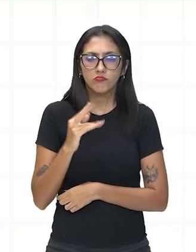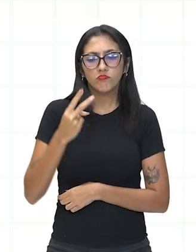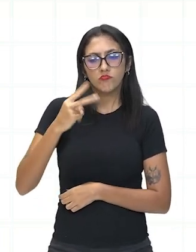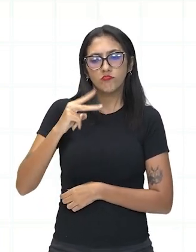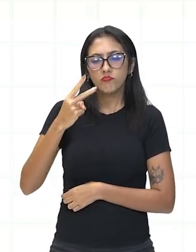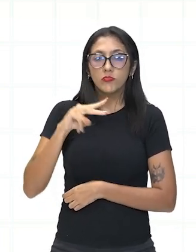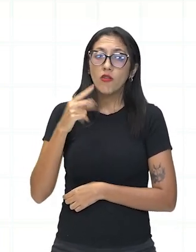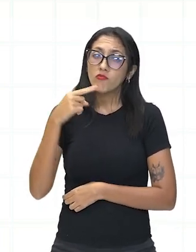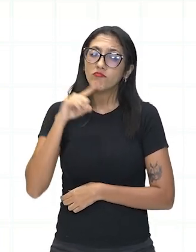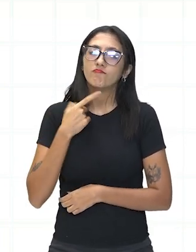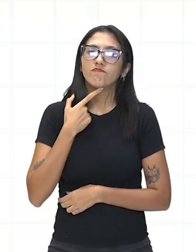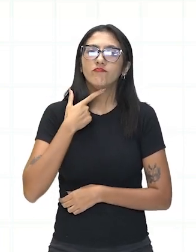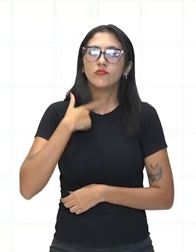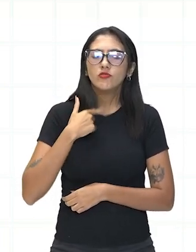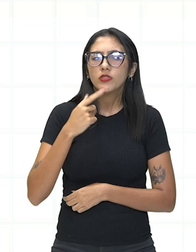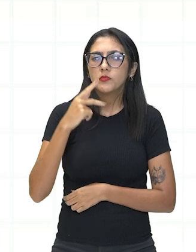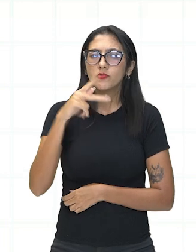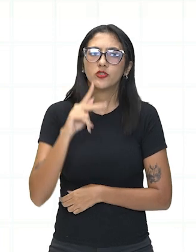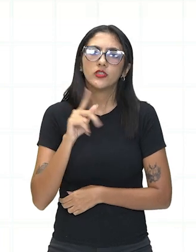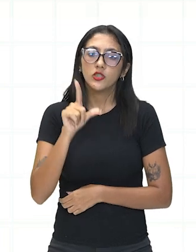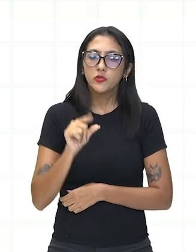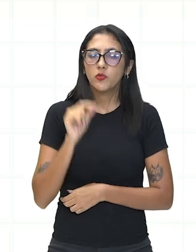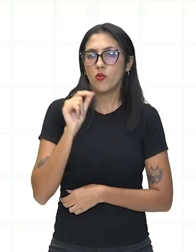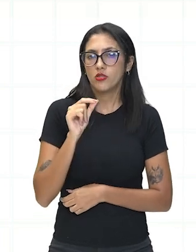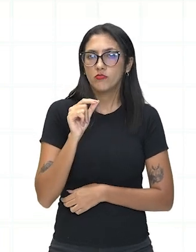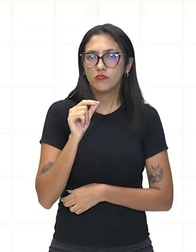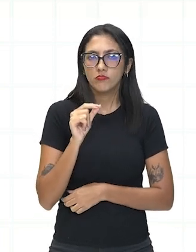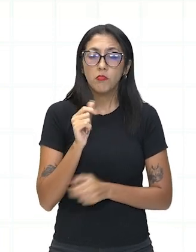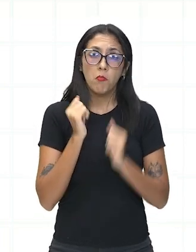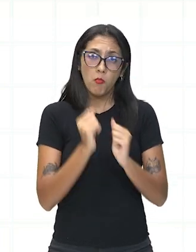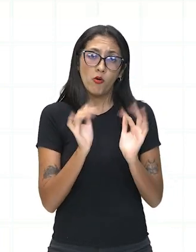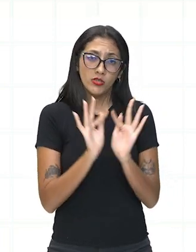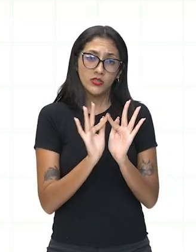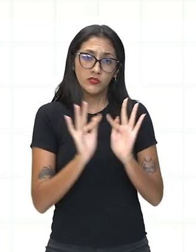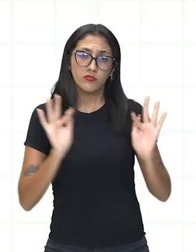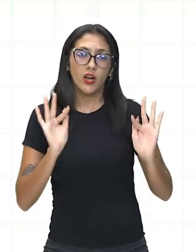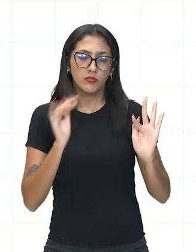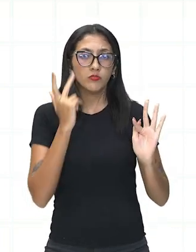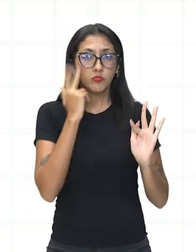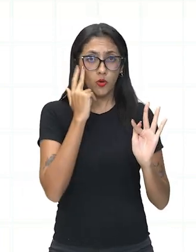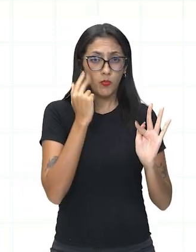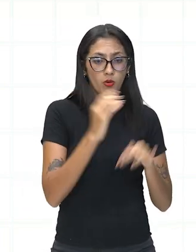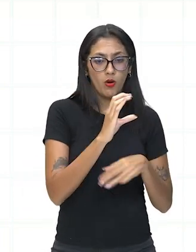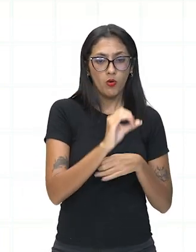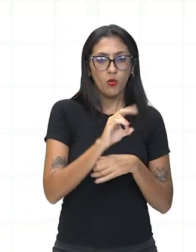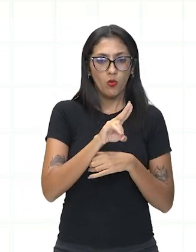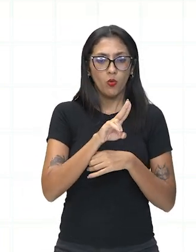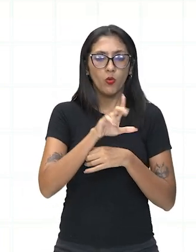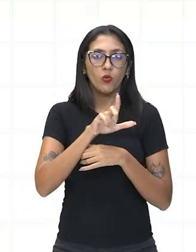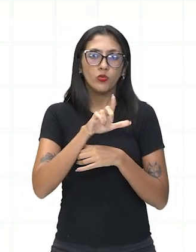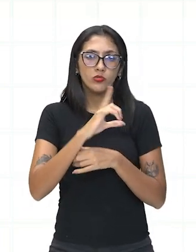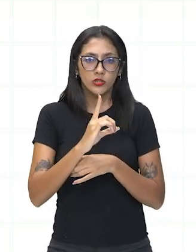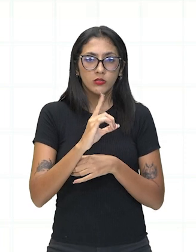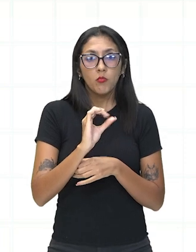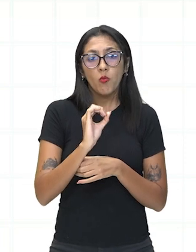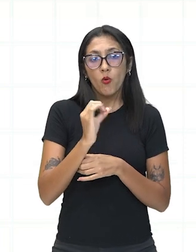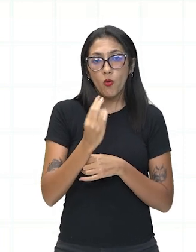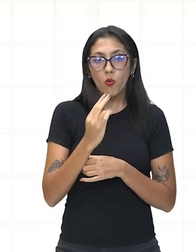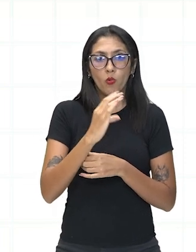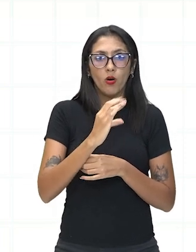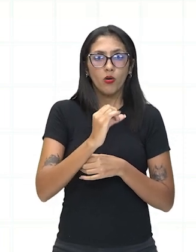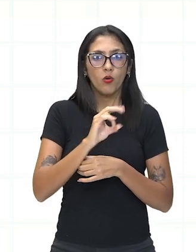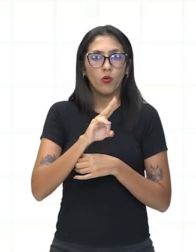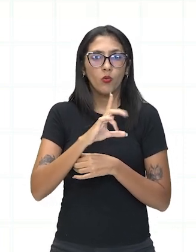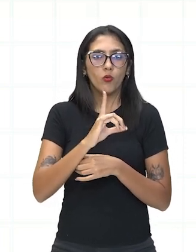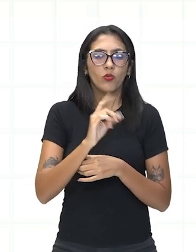você acha melhor, tá? Ou a forma completa, o could depois do not, ou a forma contraída, couldn't.